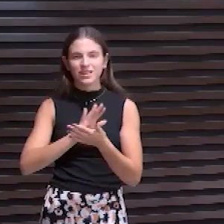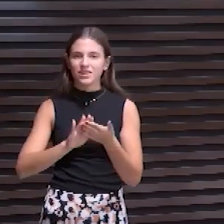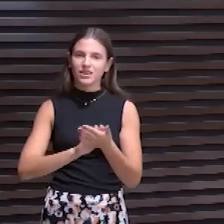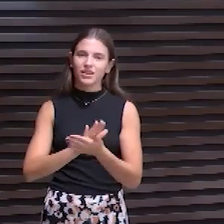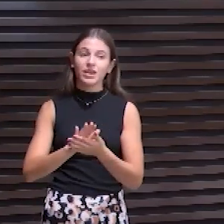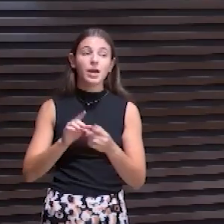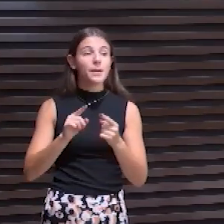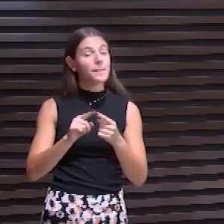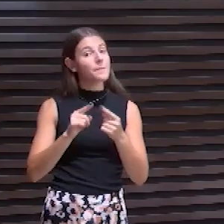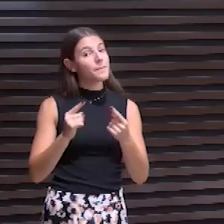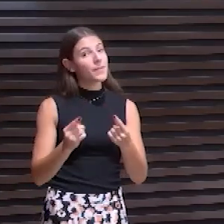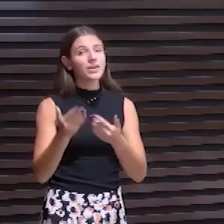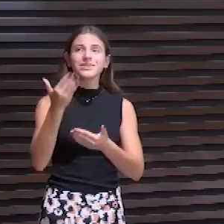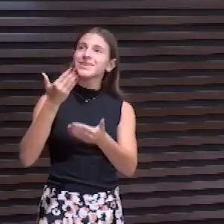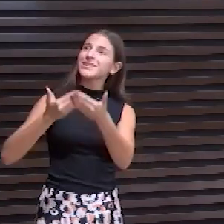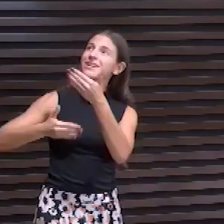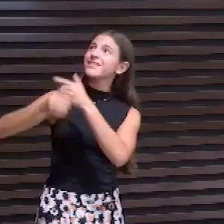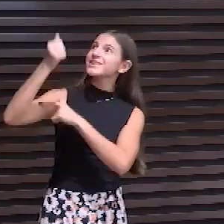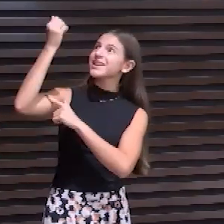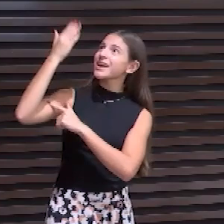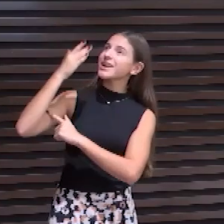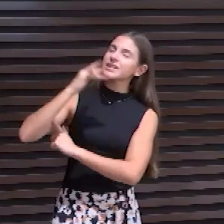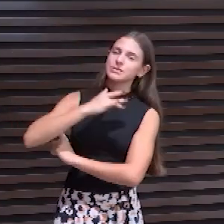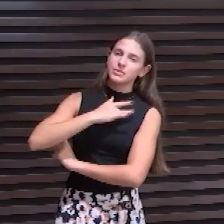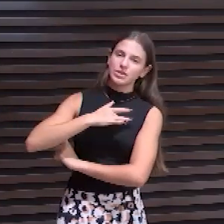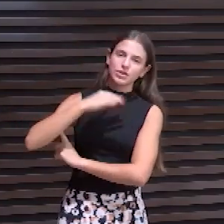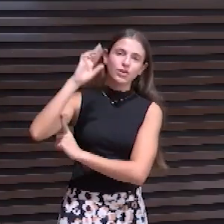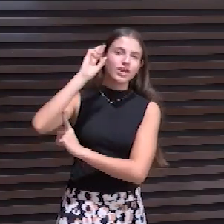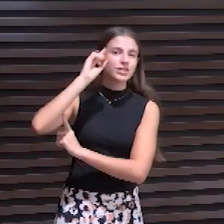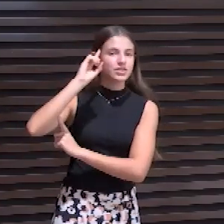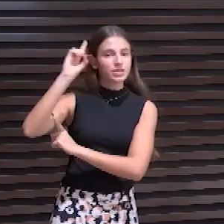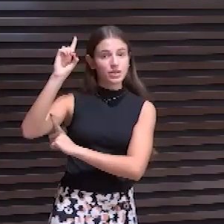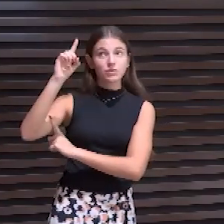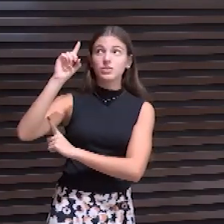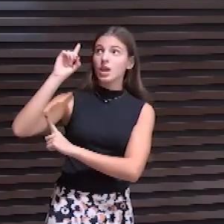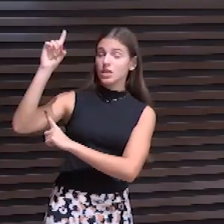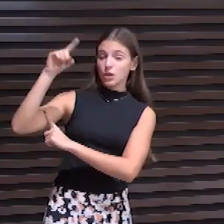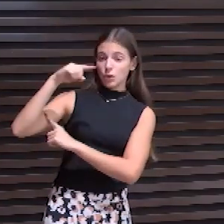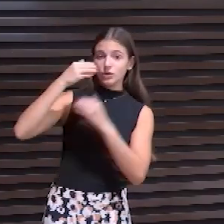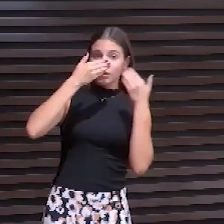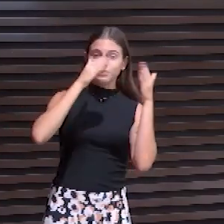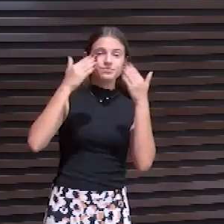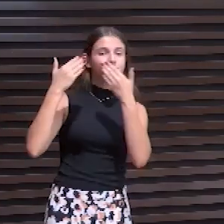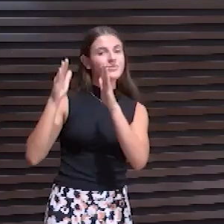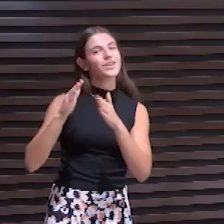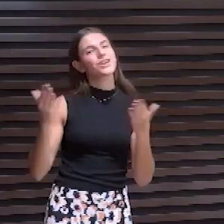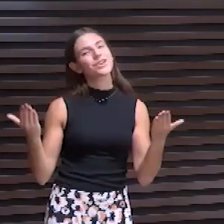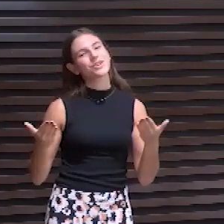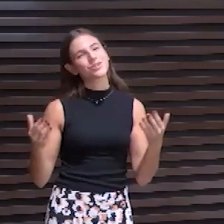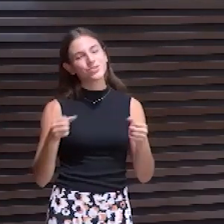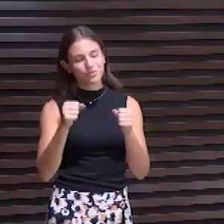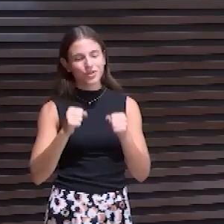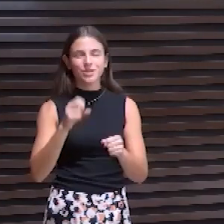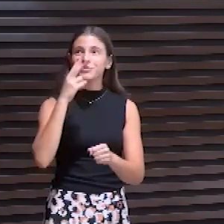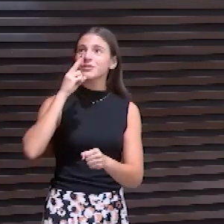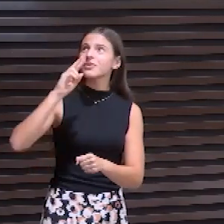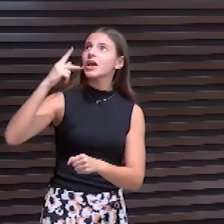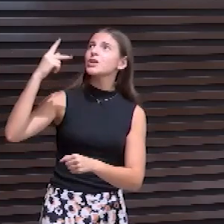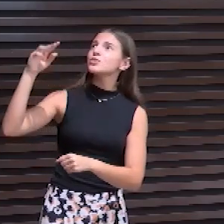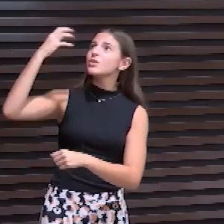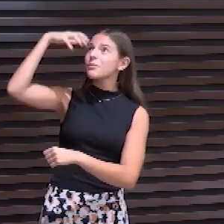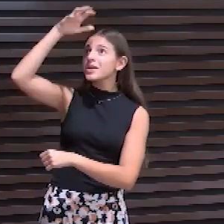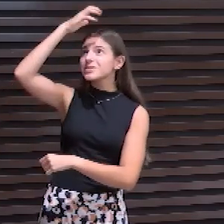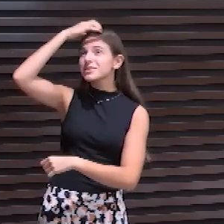pela graça e pela misericórdia de Deus, um dia Ele abriu os nossos olhos. E hoje nós podemos ver a sua majestade, a sua formosura, a